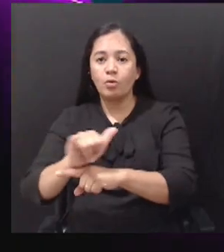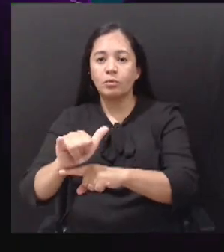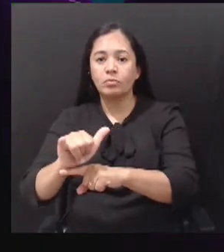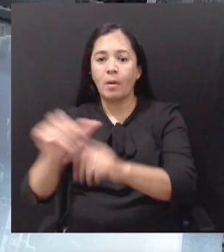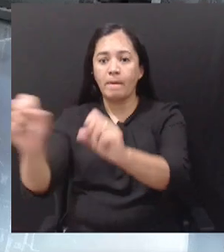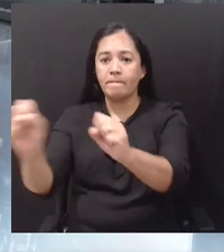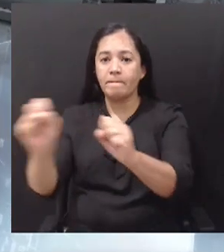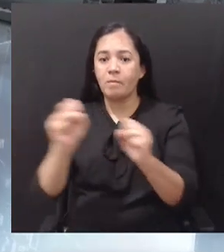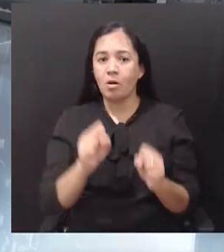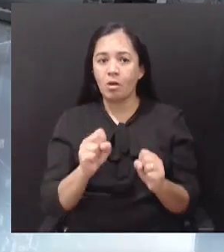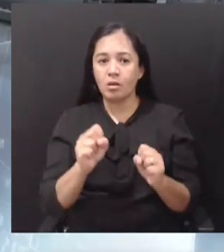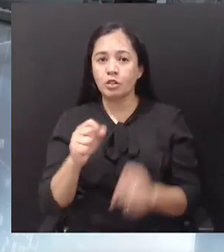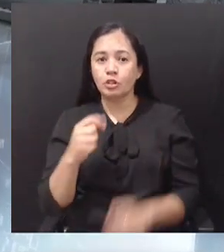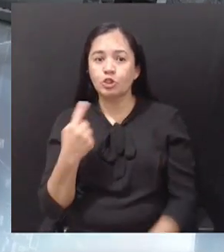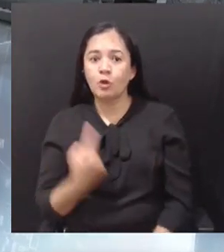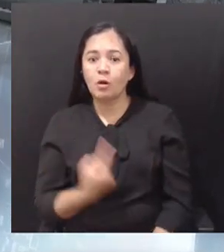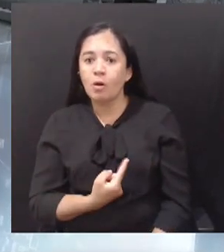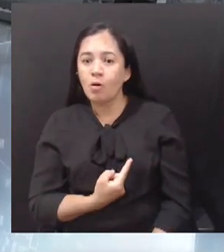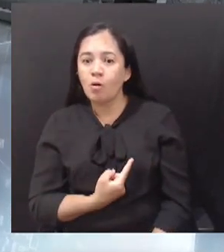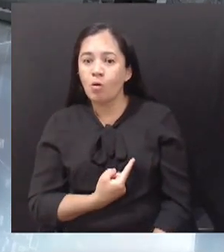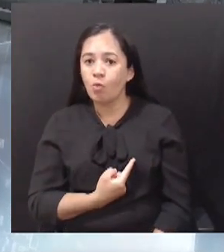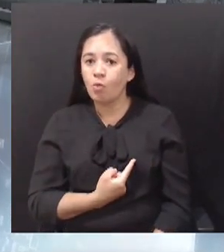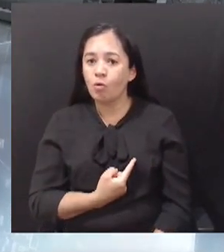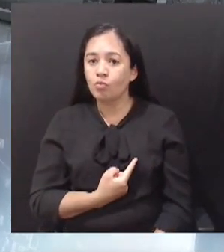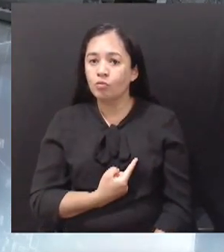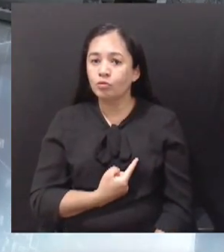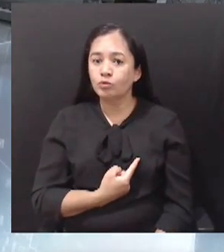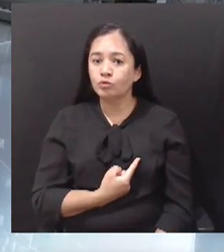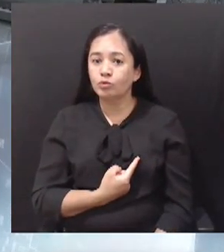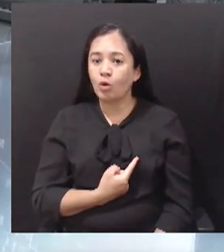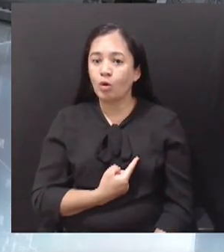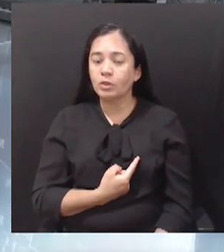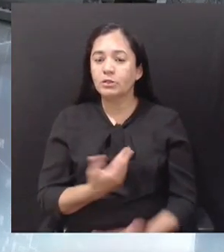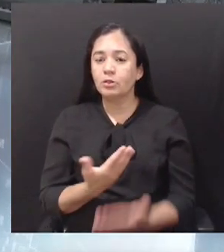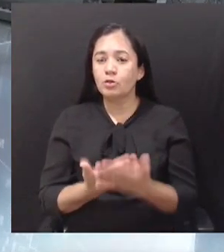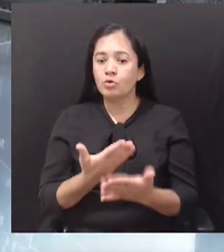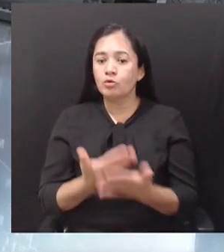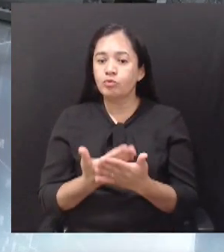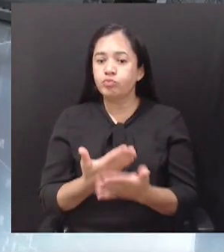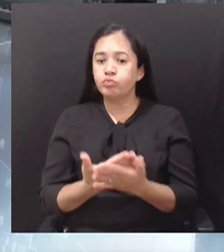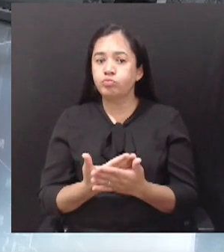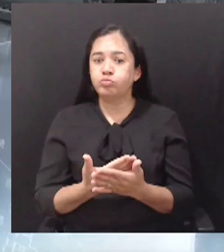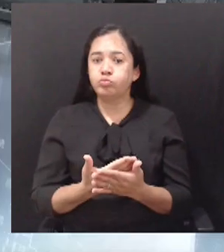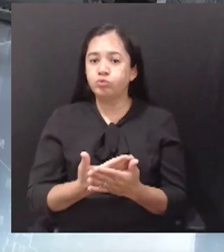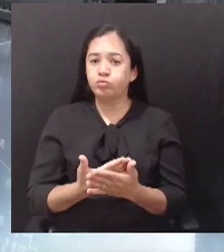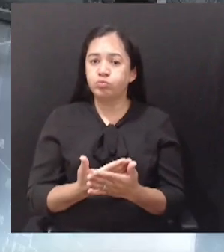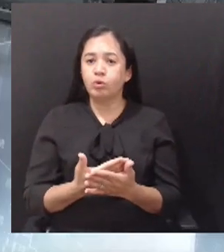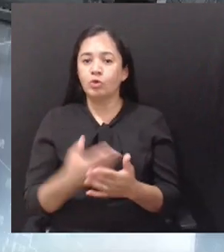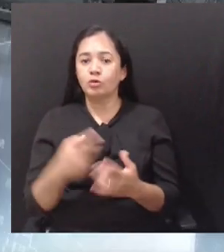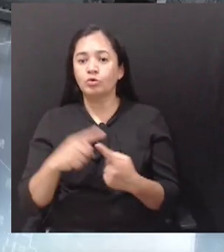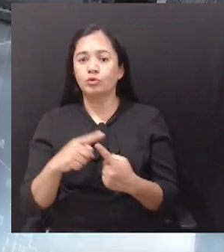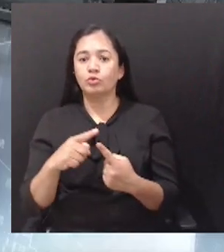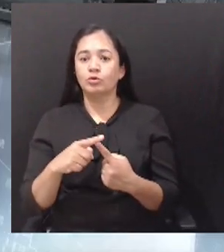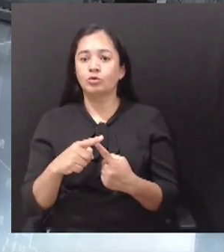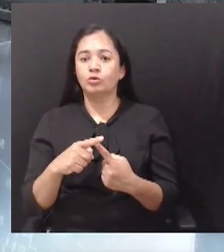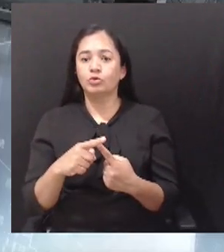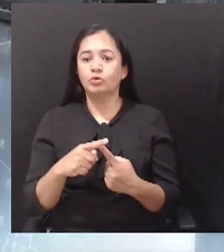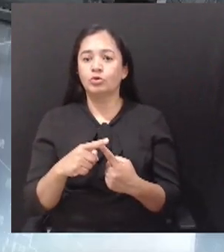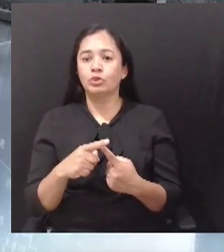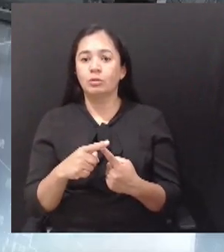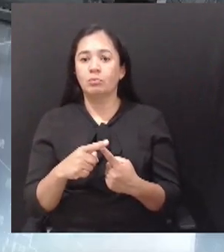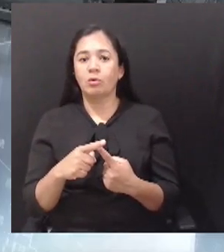gente estudar os materiais num nível de resolução bem pequeno,